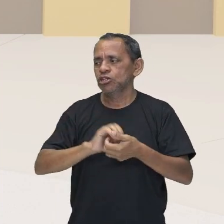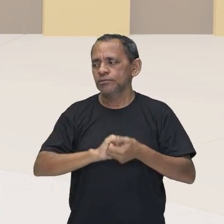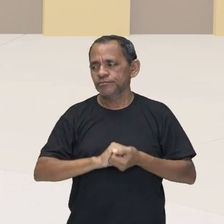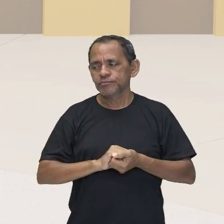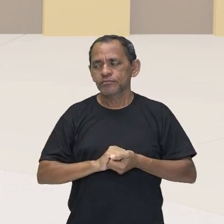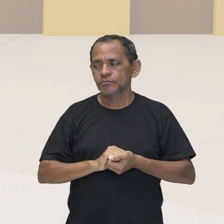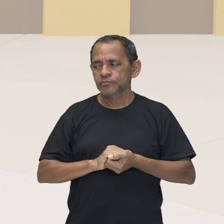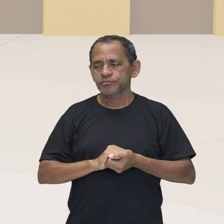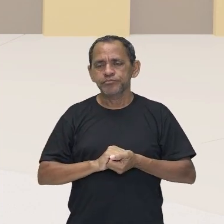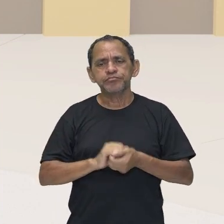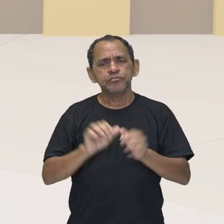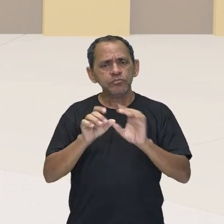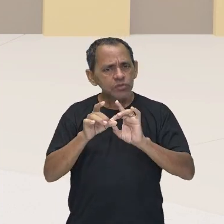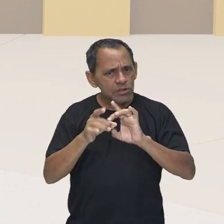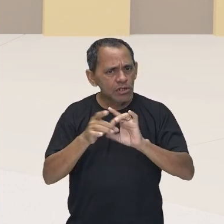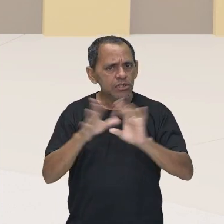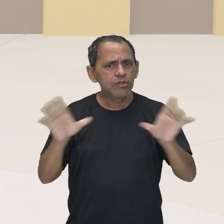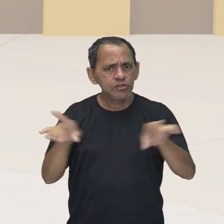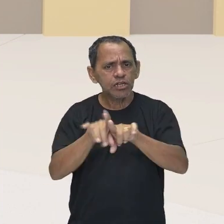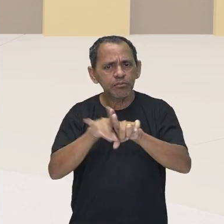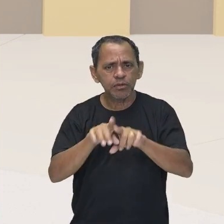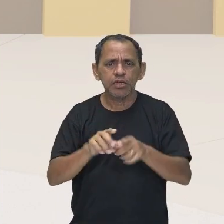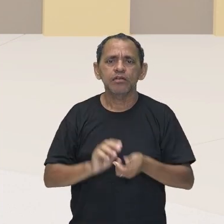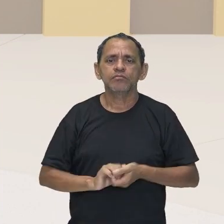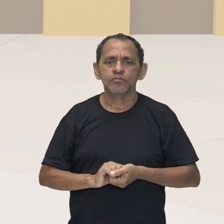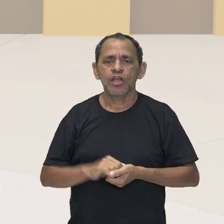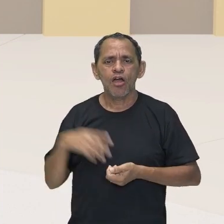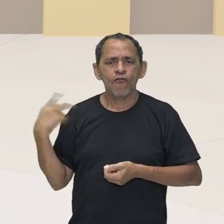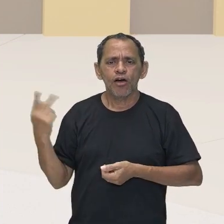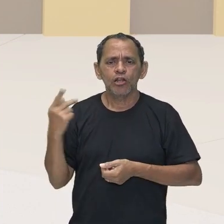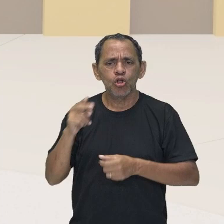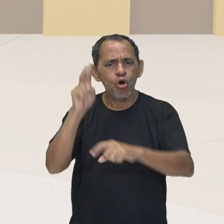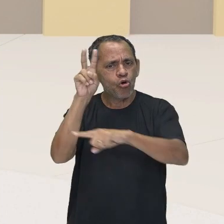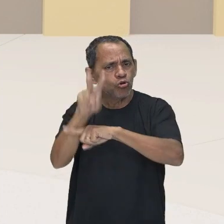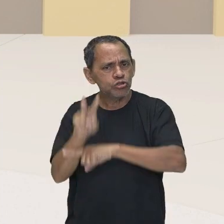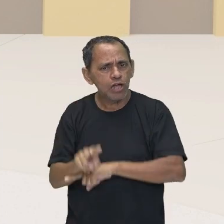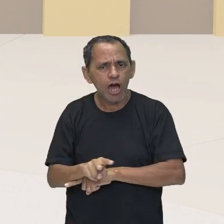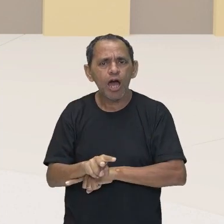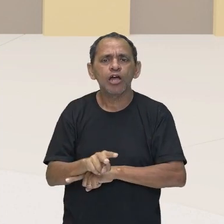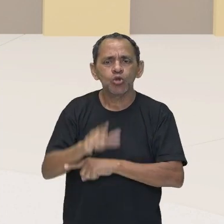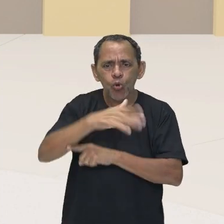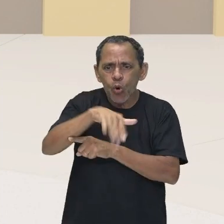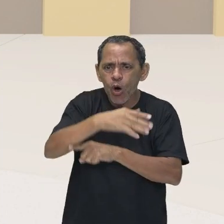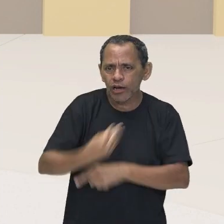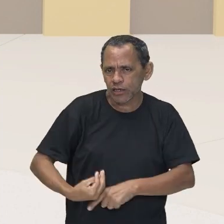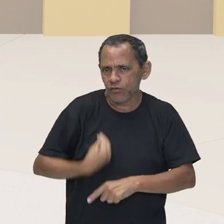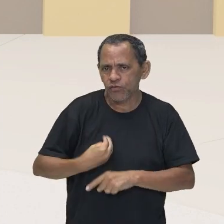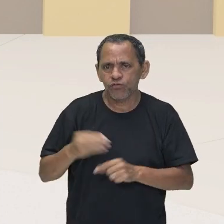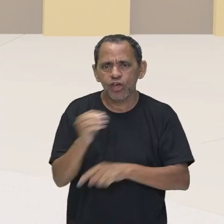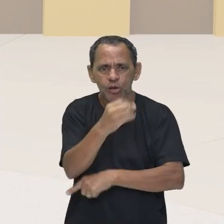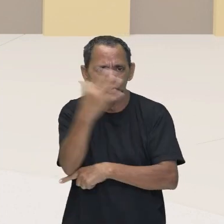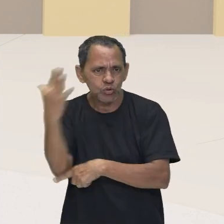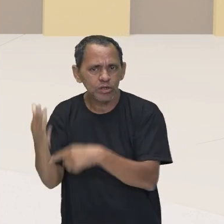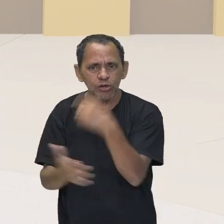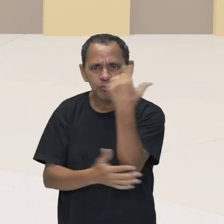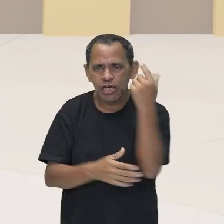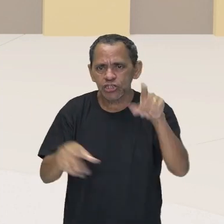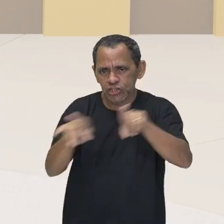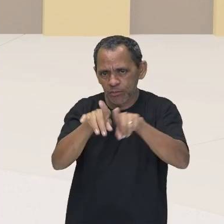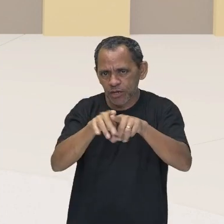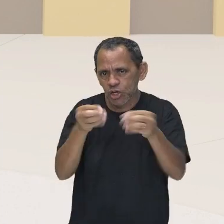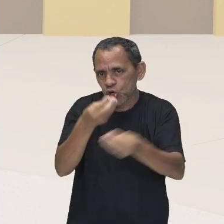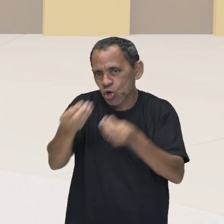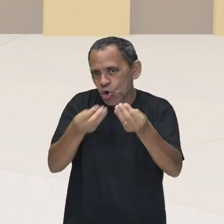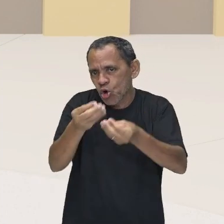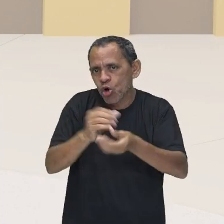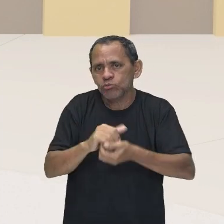valor que podemos desenvolver. Ter o cuidado com o nosso ambiente, ter um cuidado com o lugar onde vivemos. Fazendo